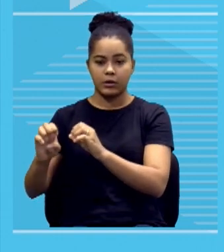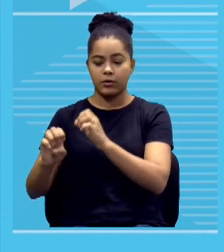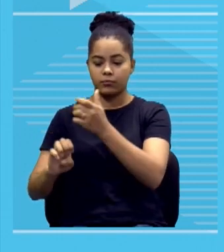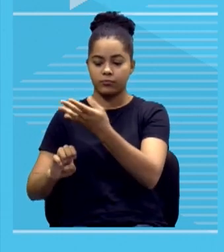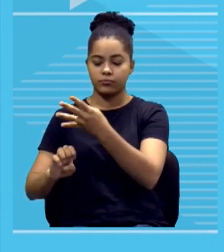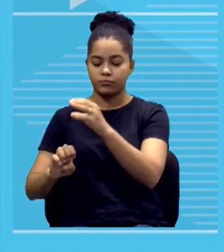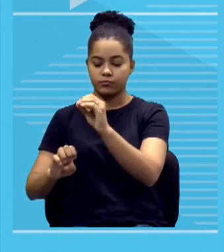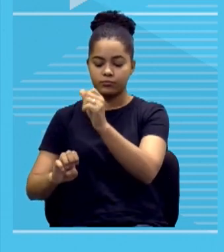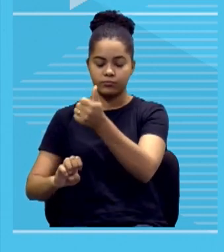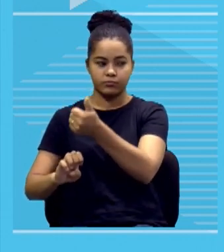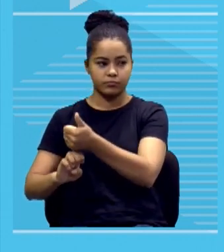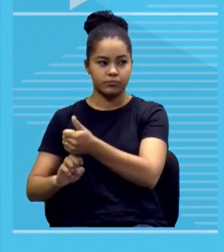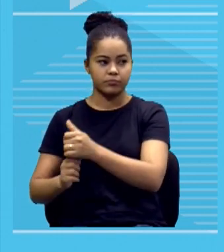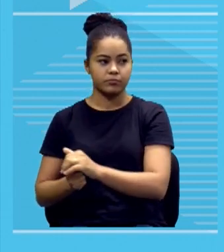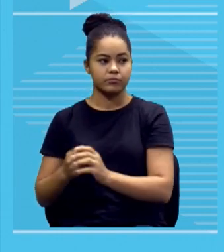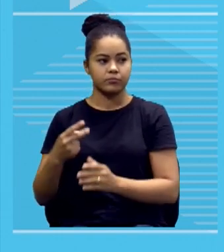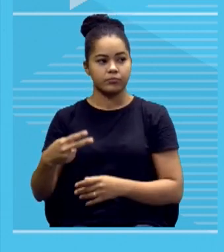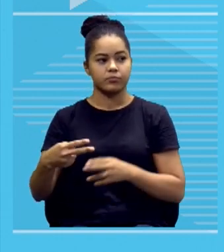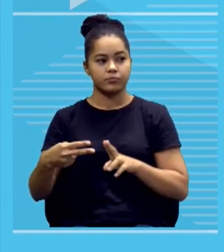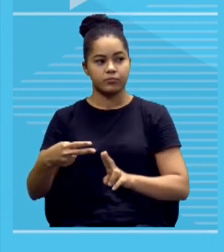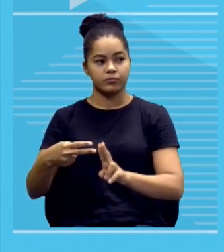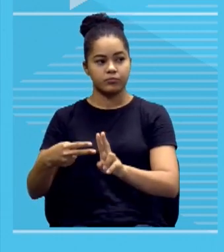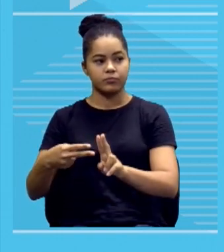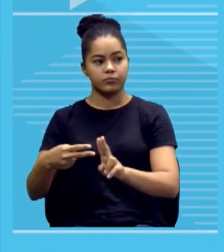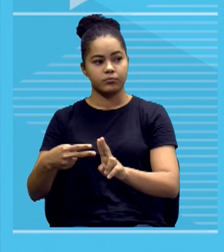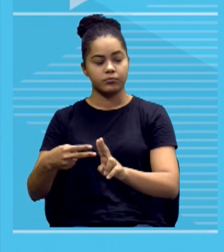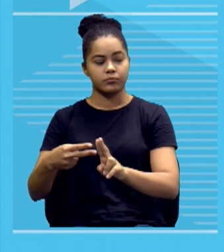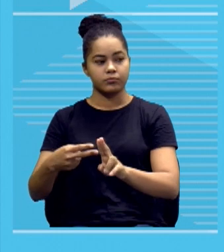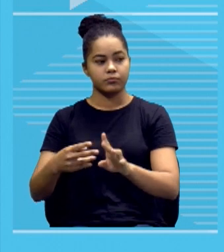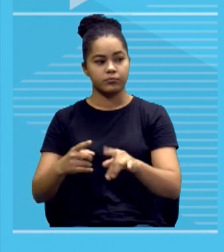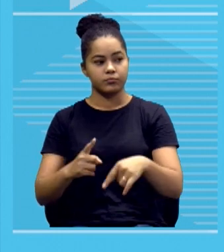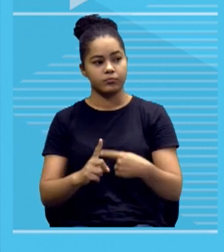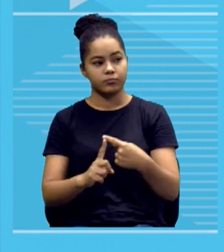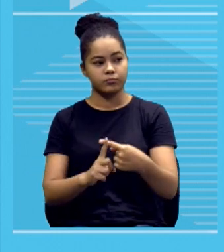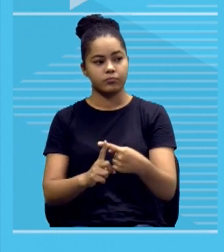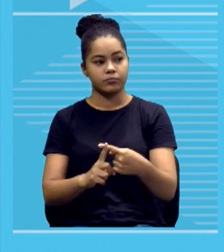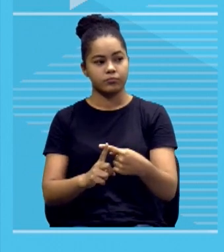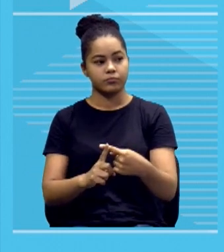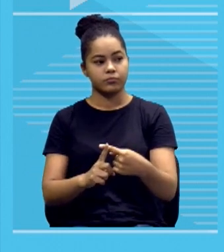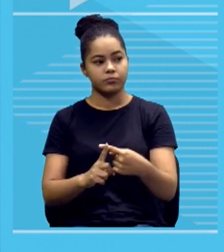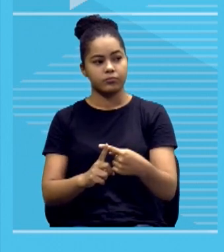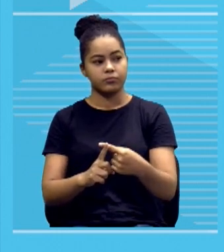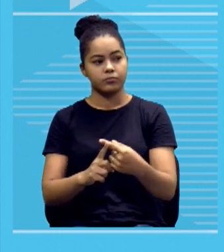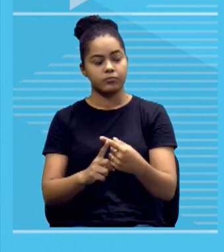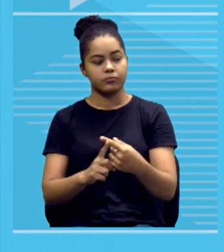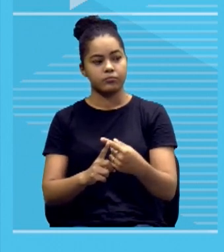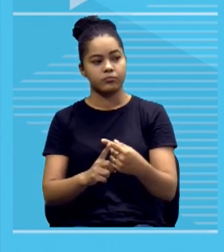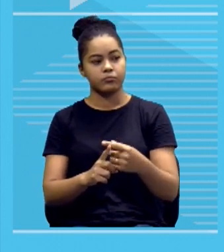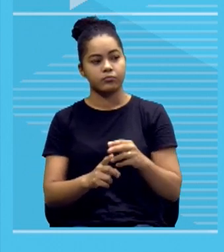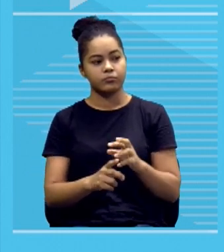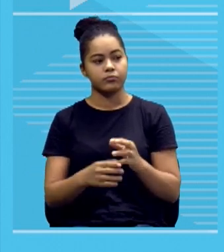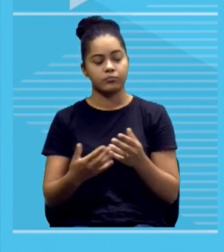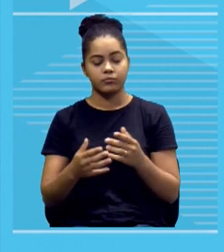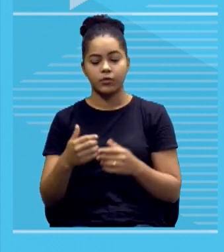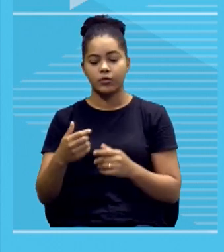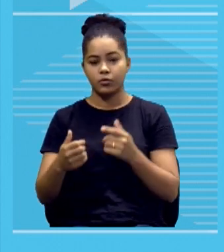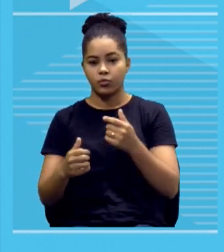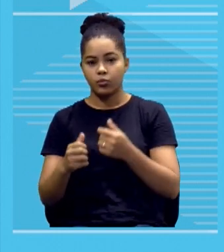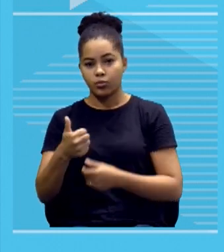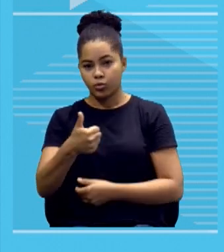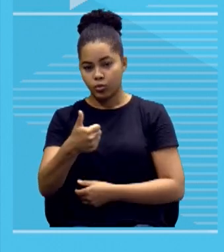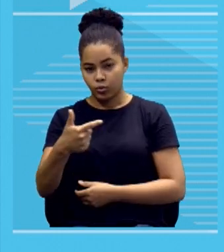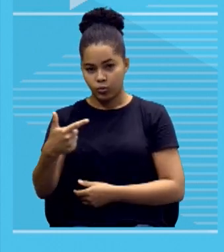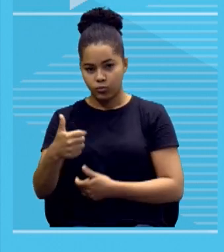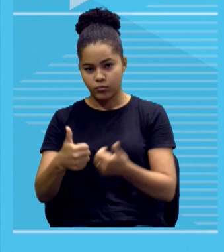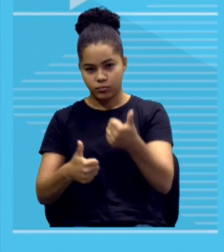A resistência vai valer 5, mas ele falou que a DDP que o cara passa é de 12. Então,